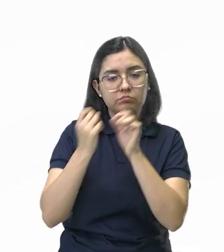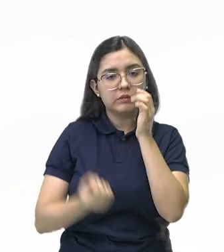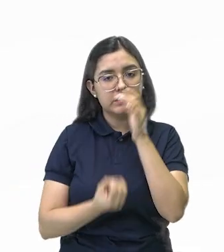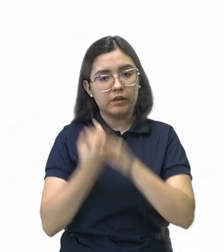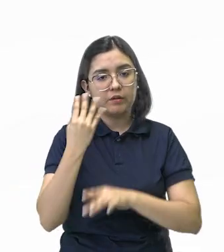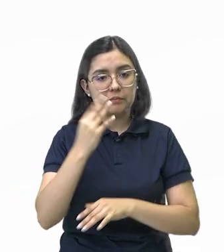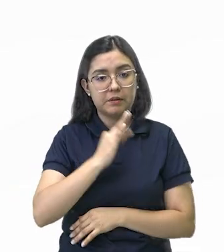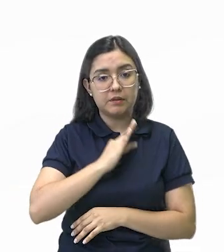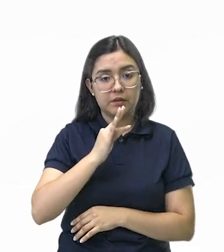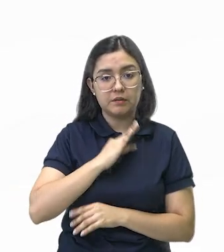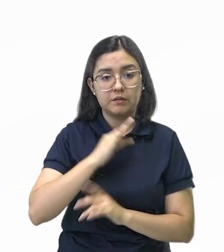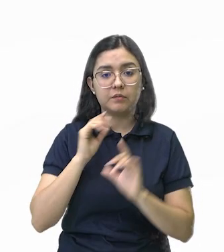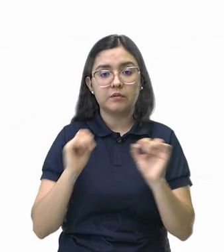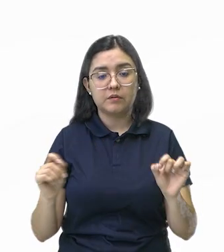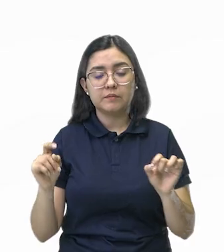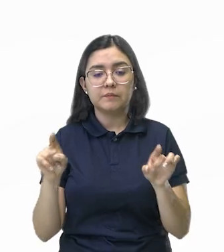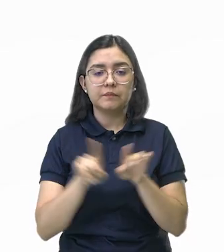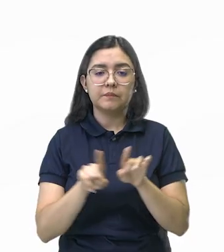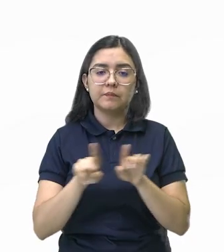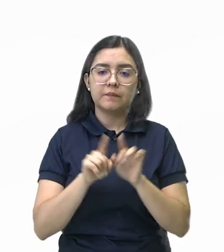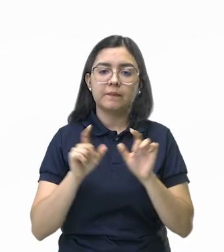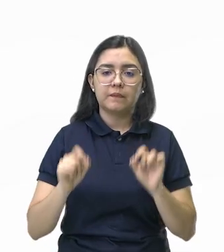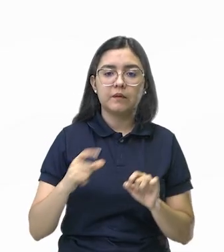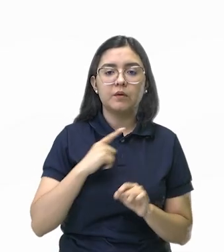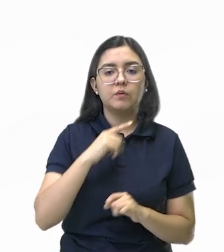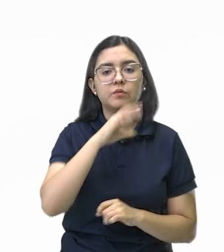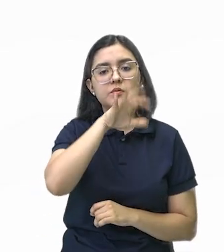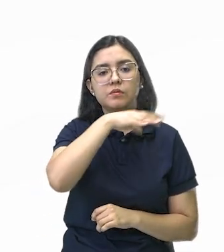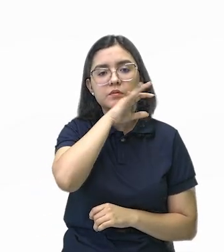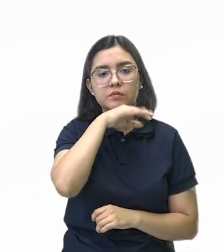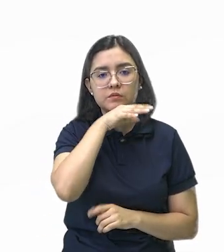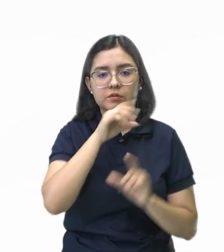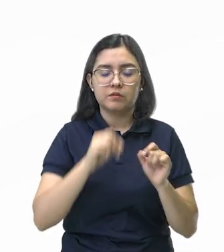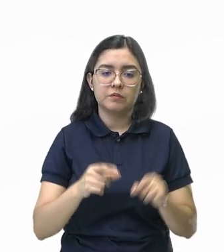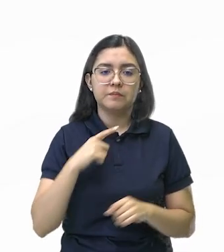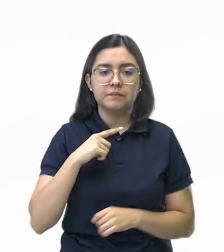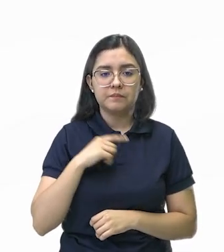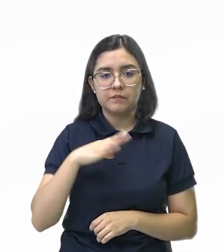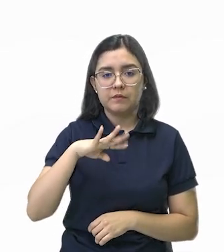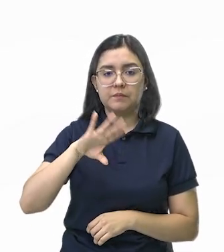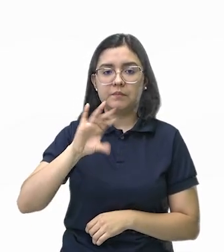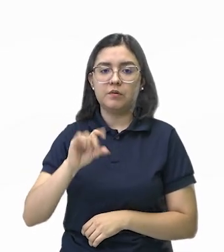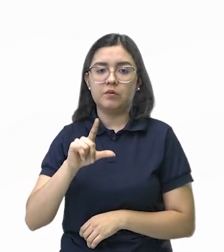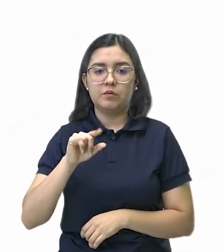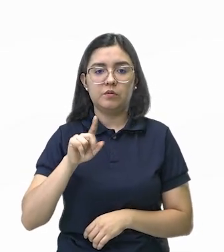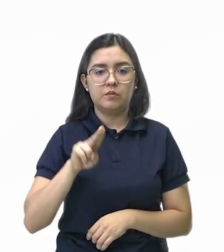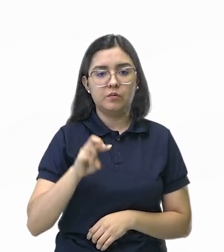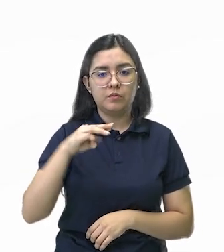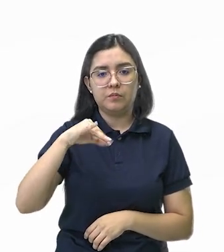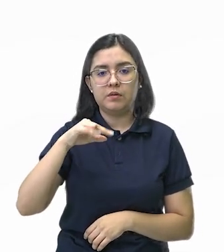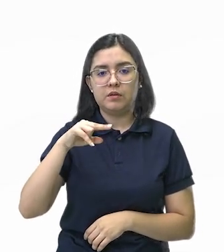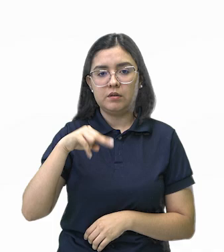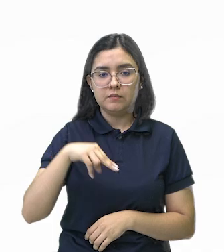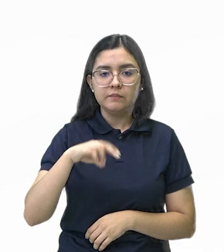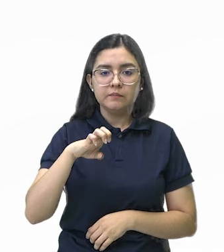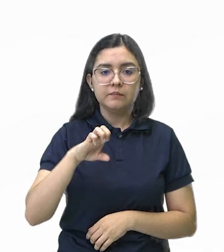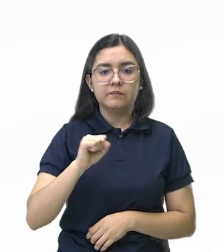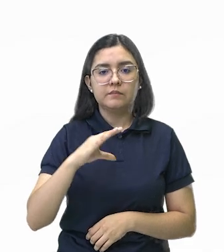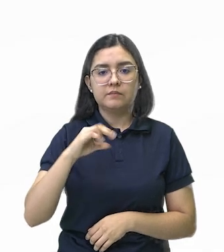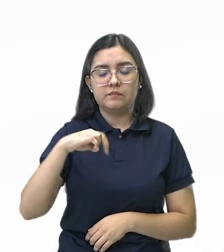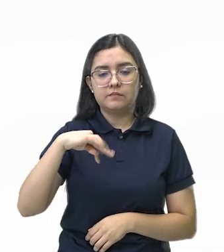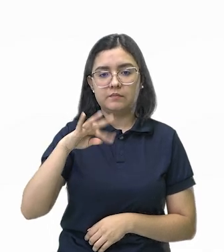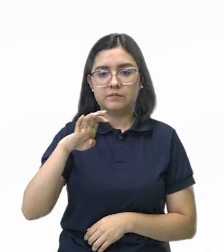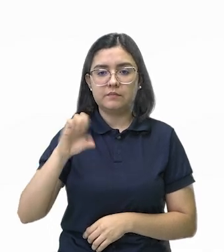uma técnica que fazem com que os animais se tornem bioluminescentes. Nem todo animal, né, tem essa capacidade.